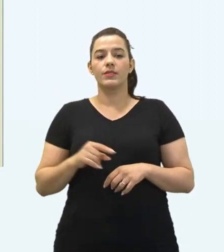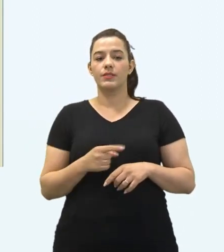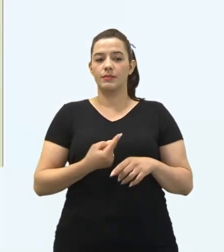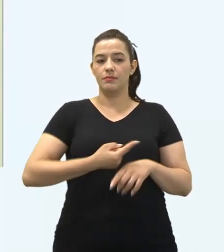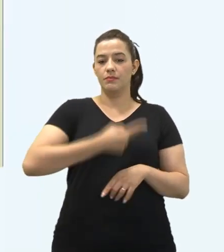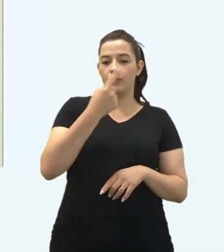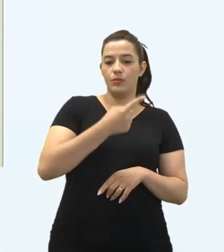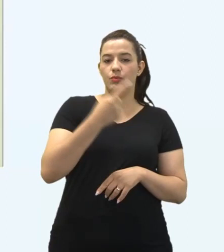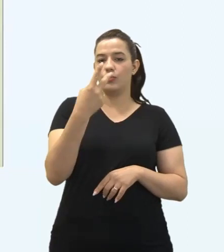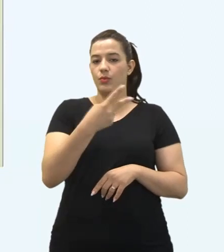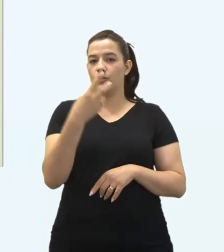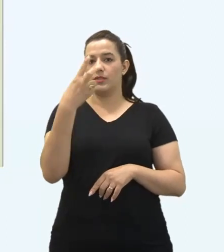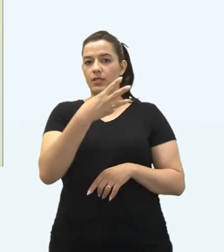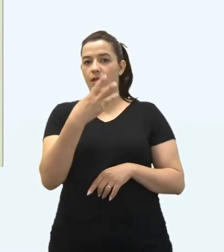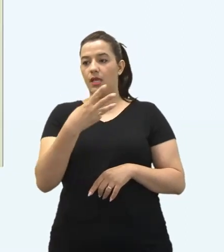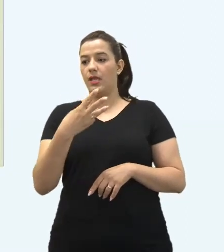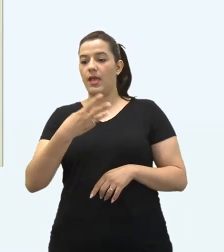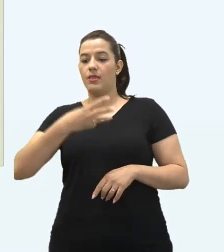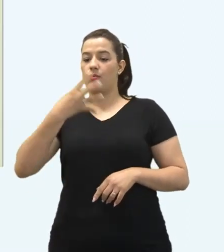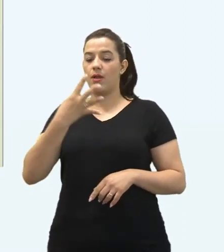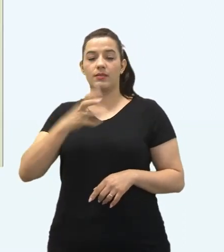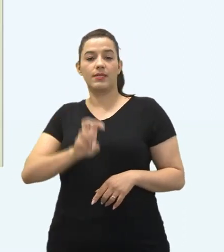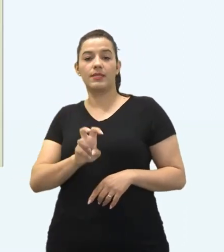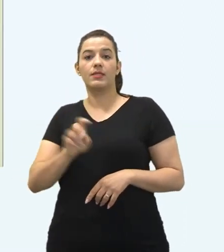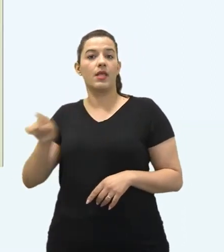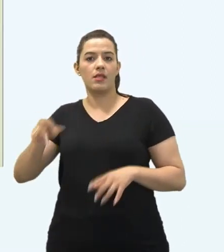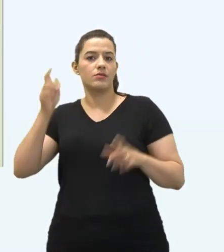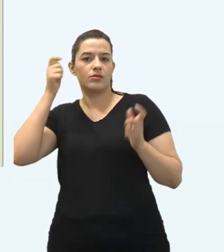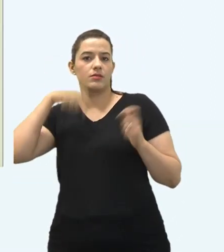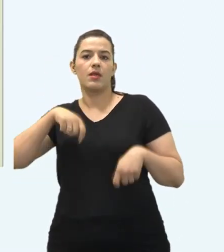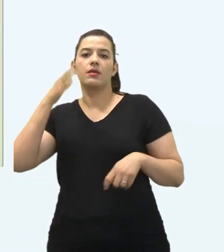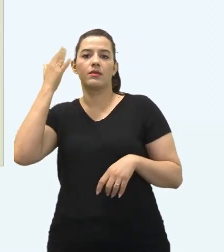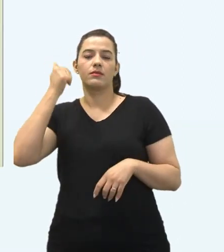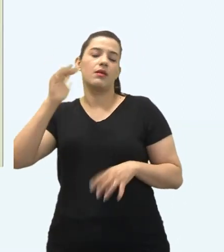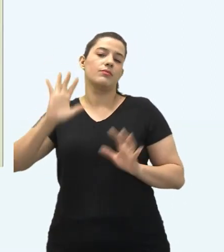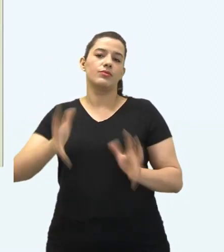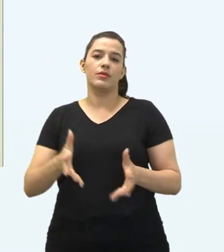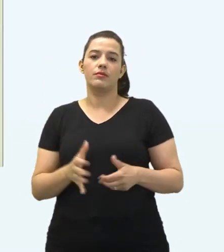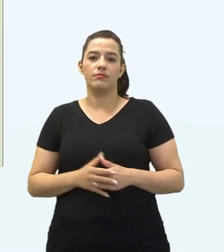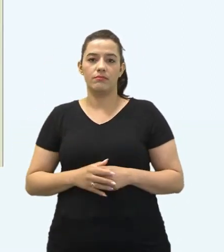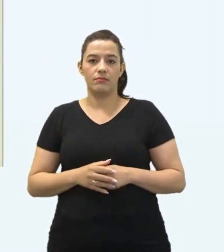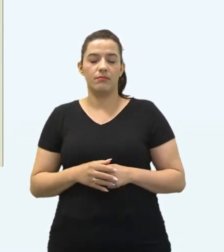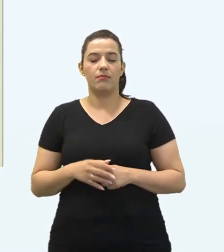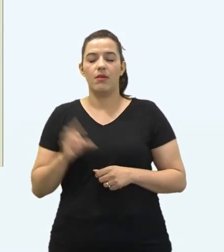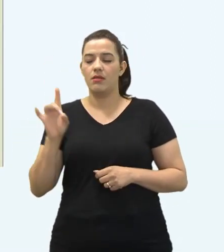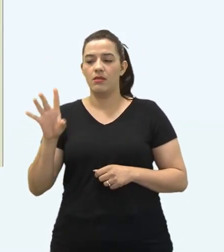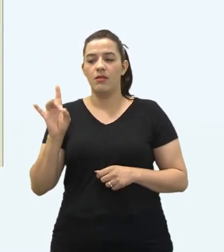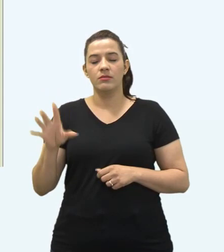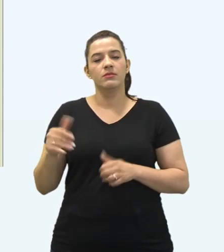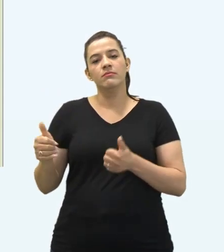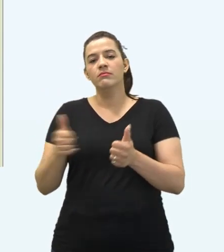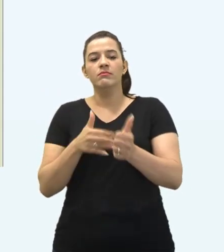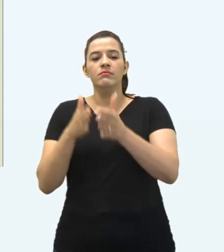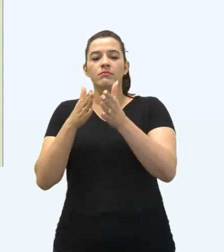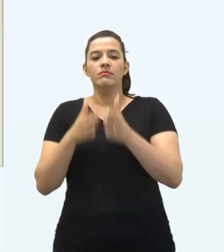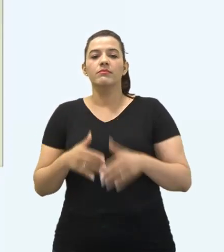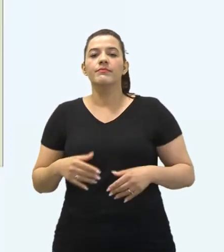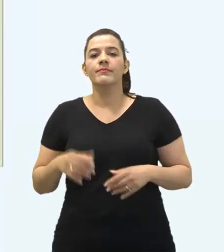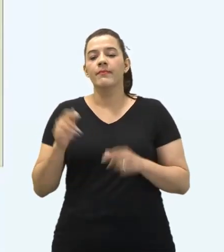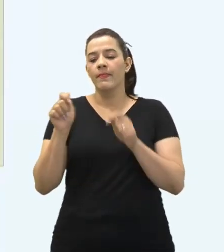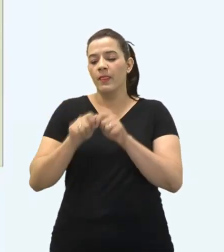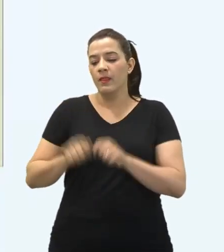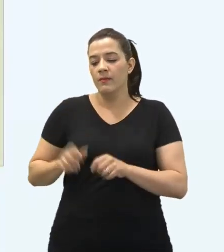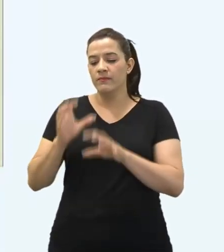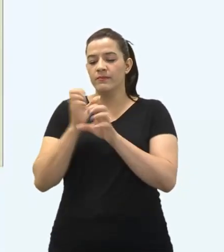um dois três semanas com ele daqui a pouco no quarto e quinto ele já estão conseguindo seguir as etapas sozinho